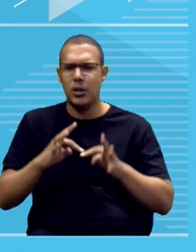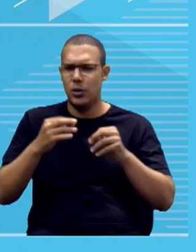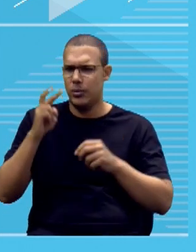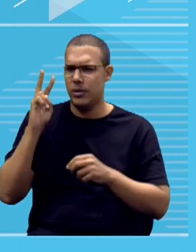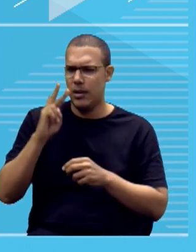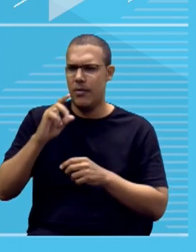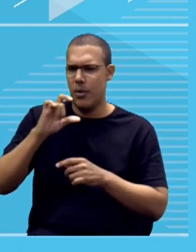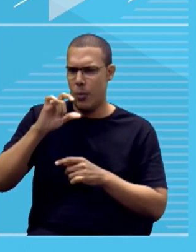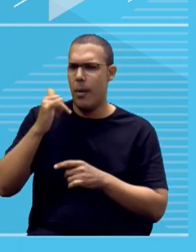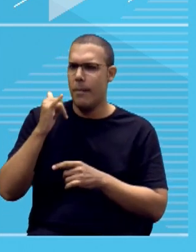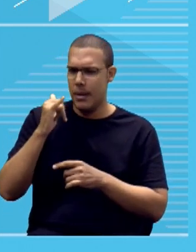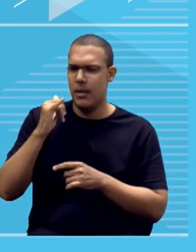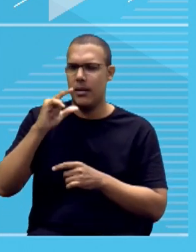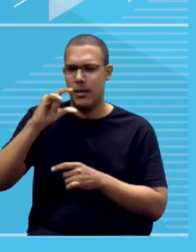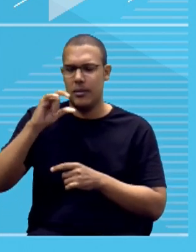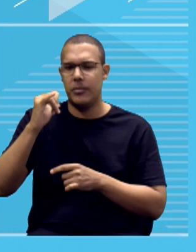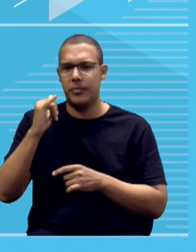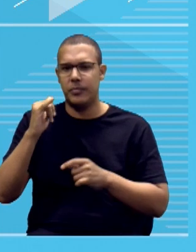pilha na vida.